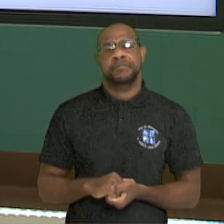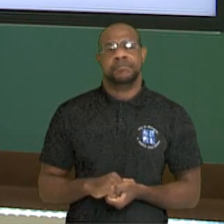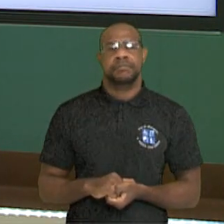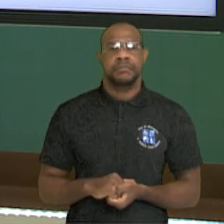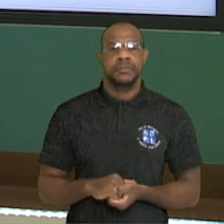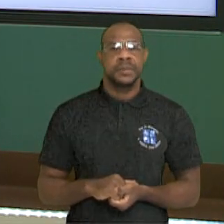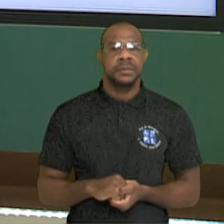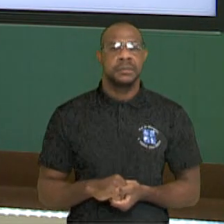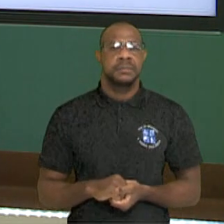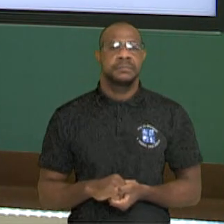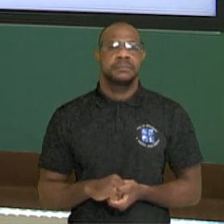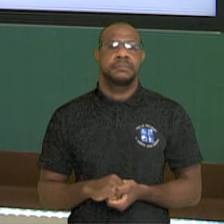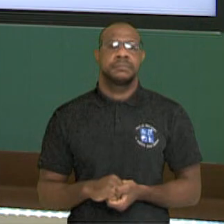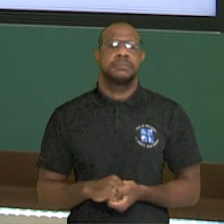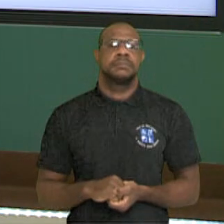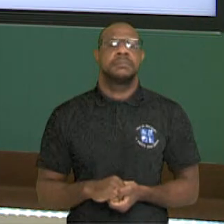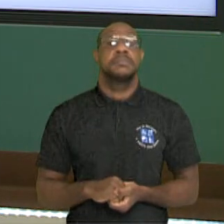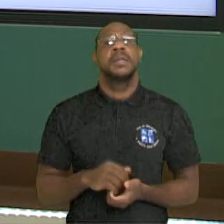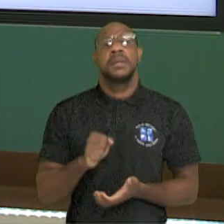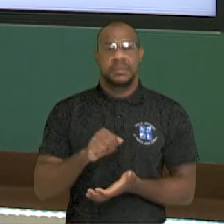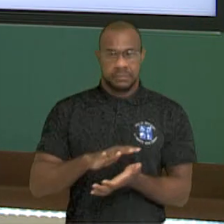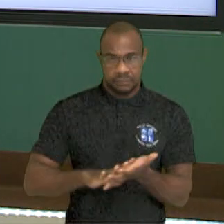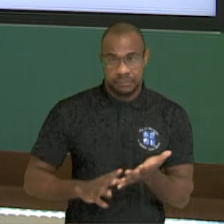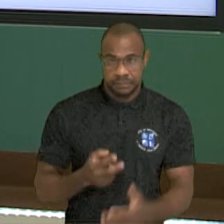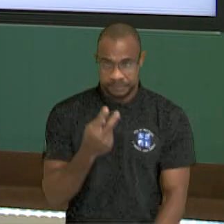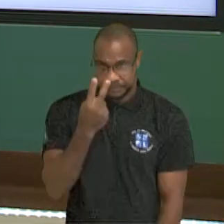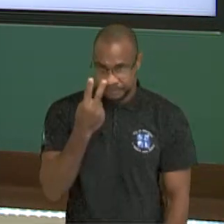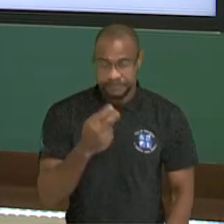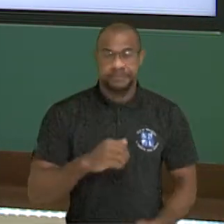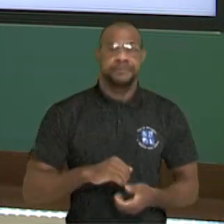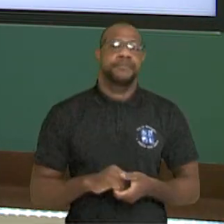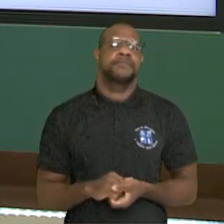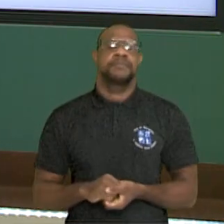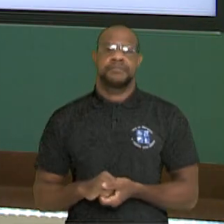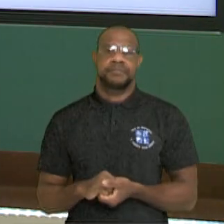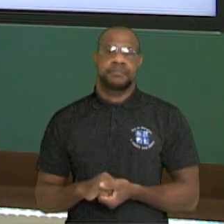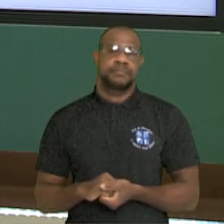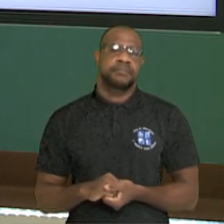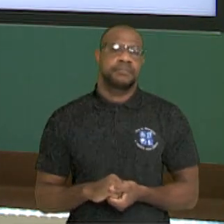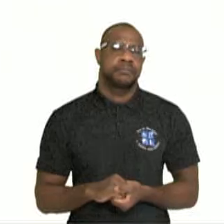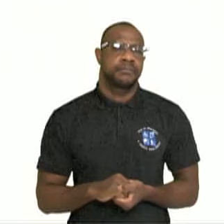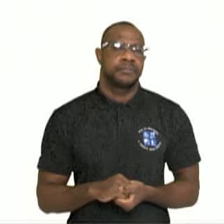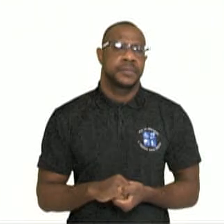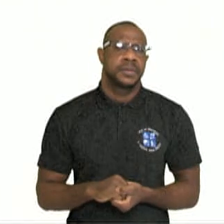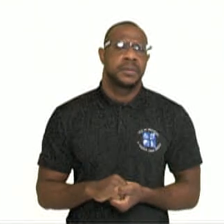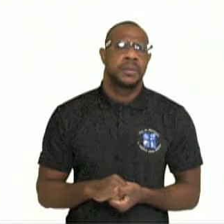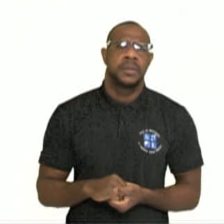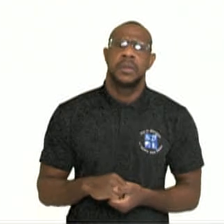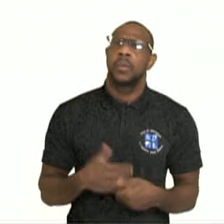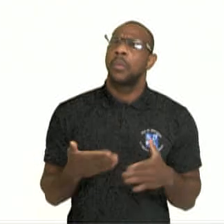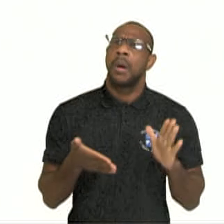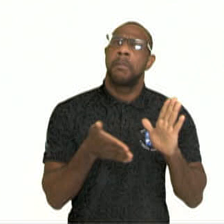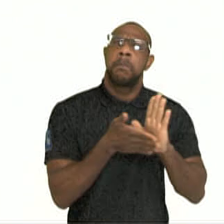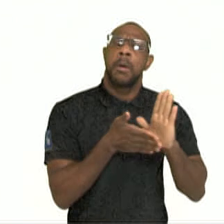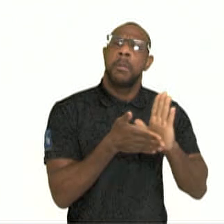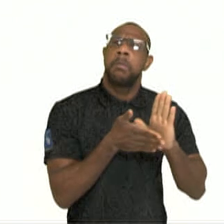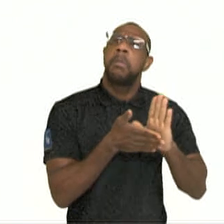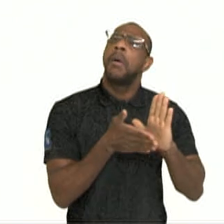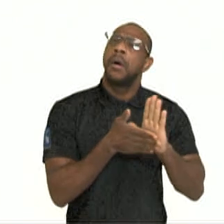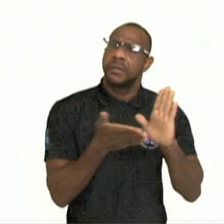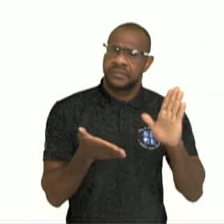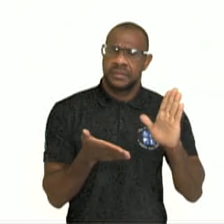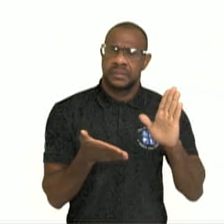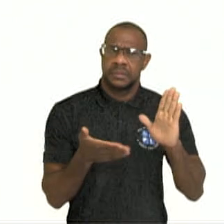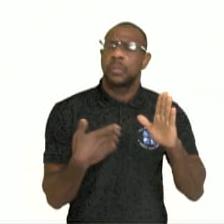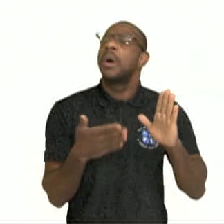bem. Agora chegamos à nossa atividade de número 2. Qual é a proposta apresentada pelo